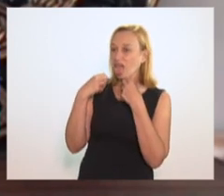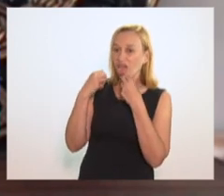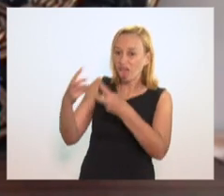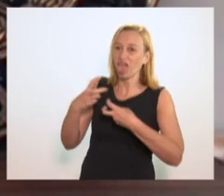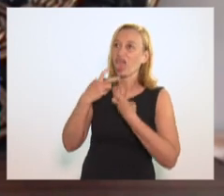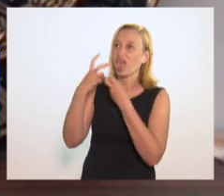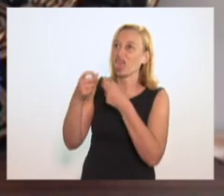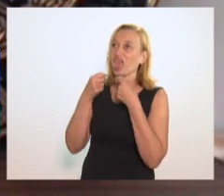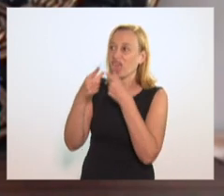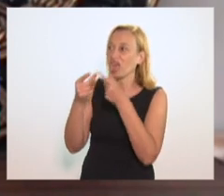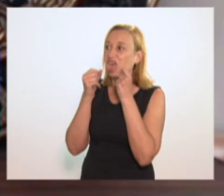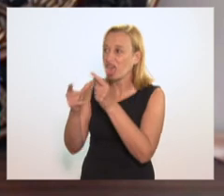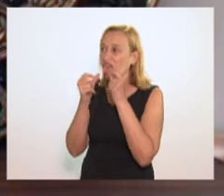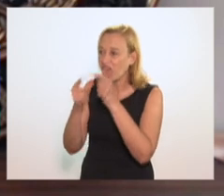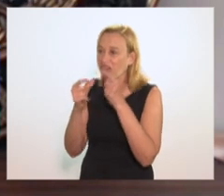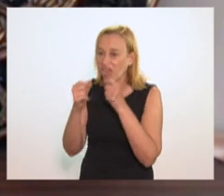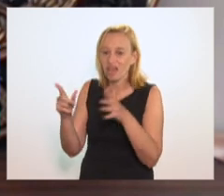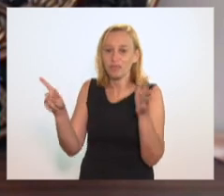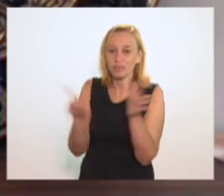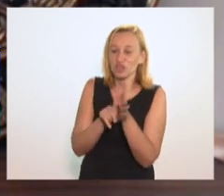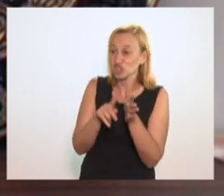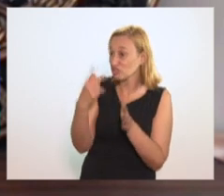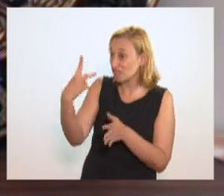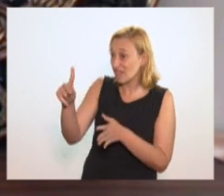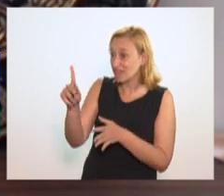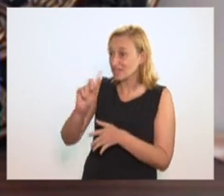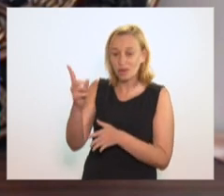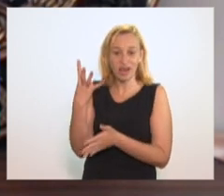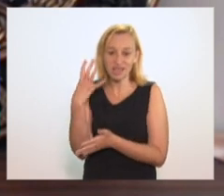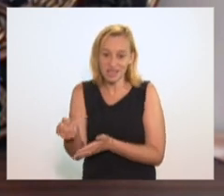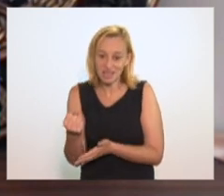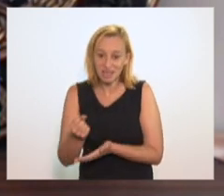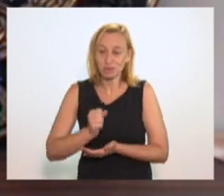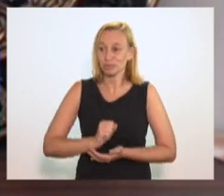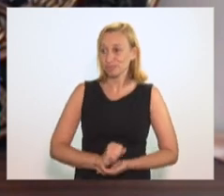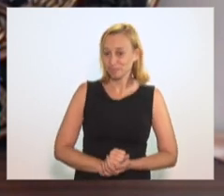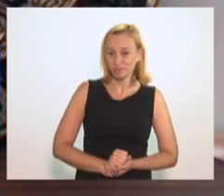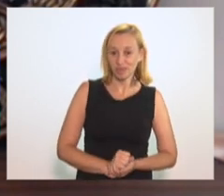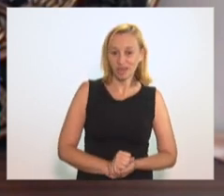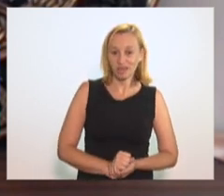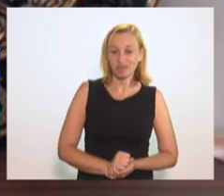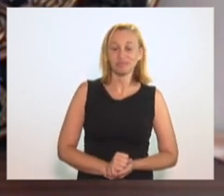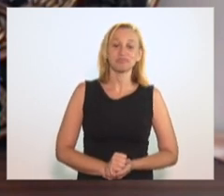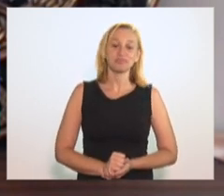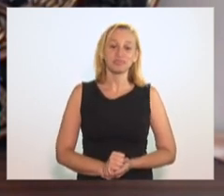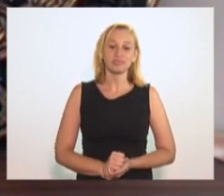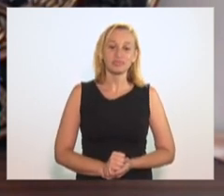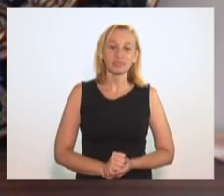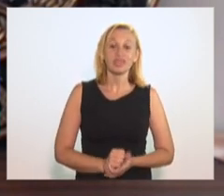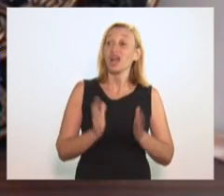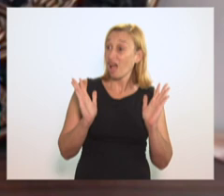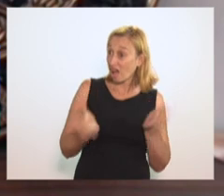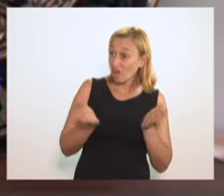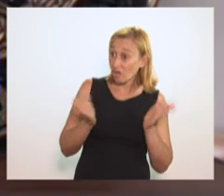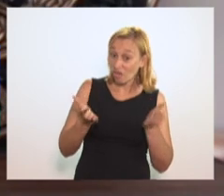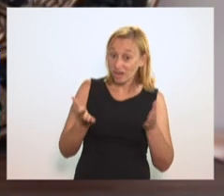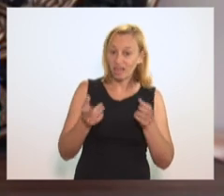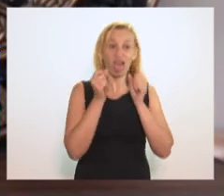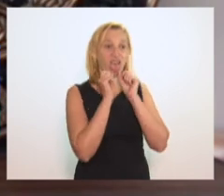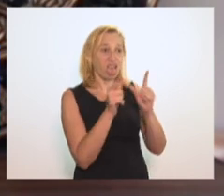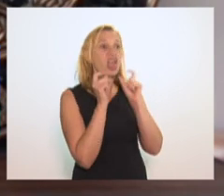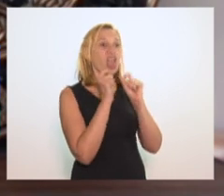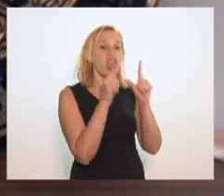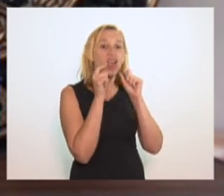projeto deles que não em determinado momento não foi funcionado foi vetado e agora estou reclamando